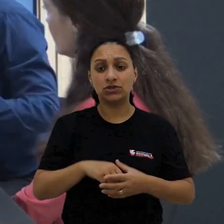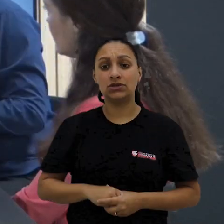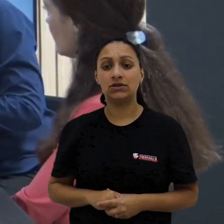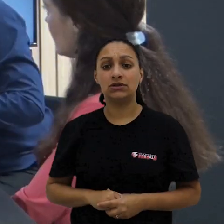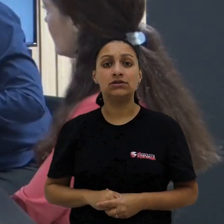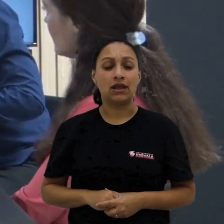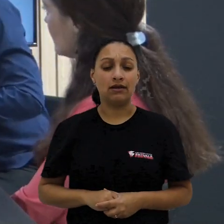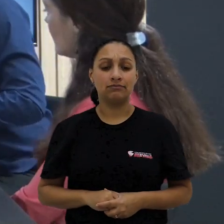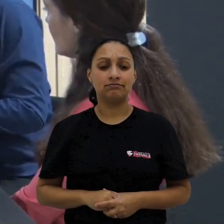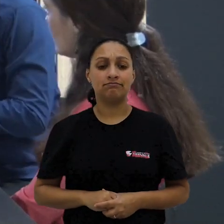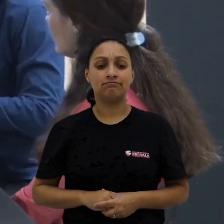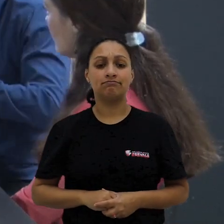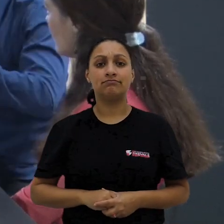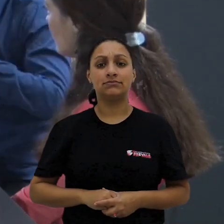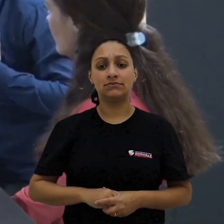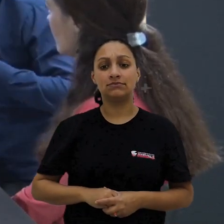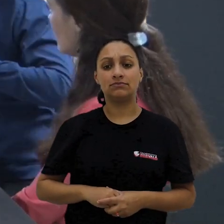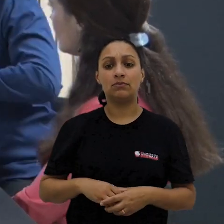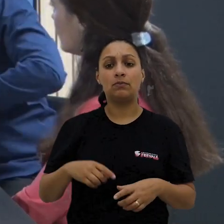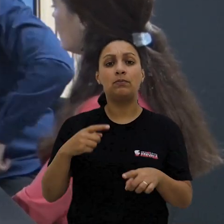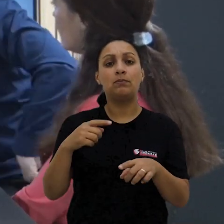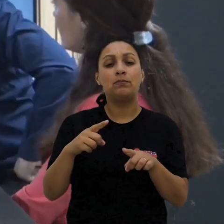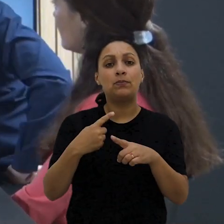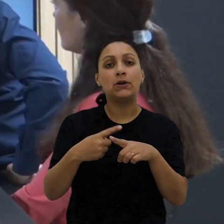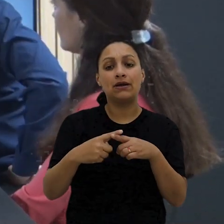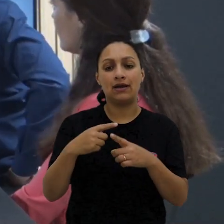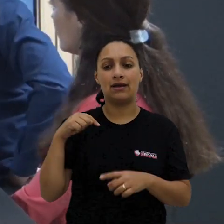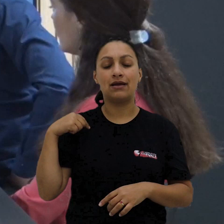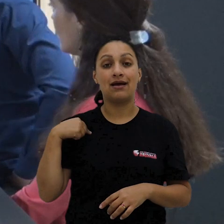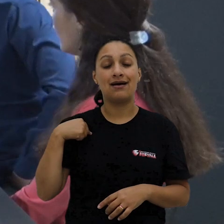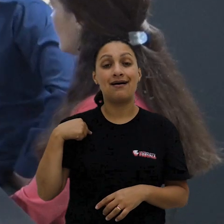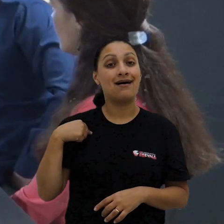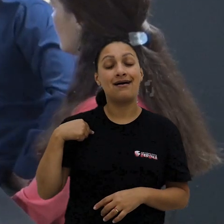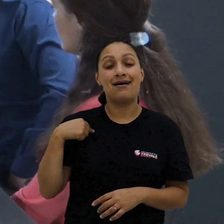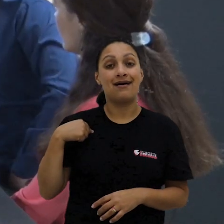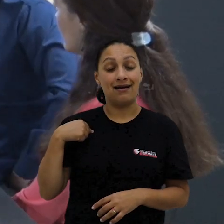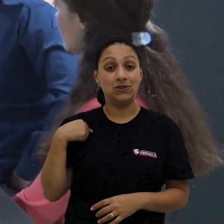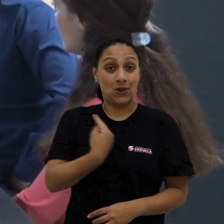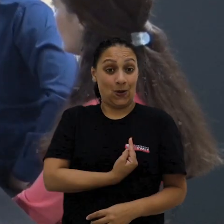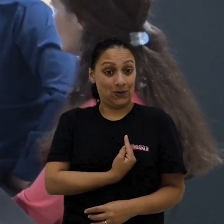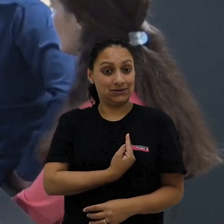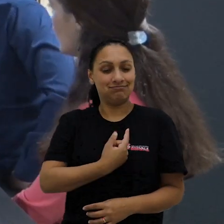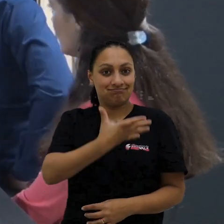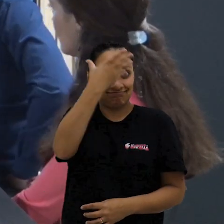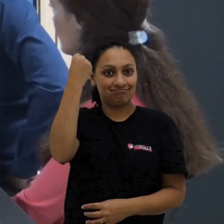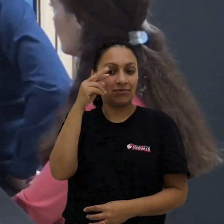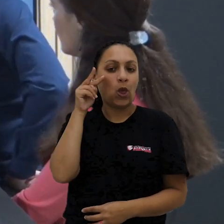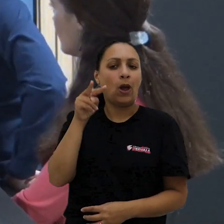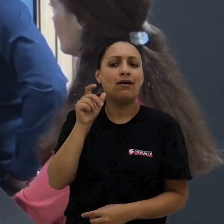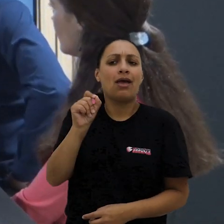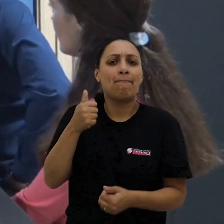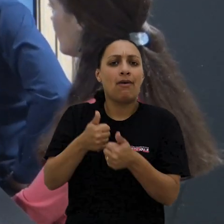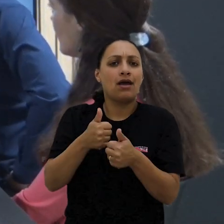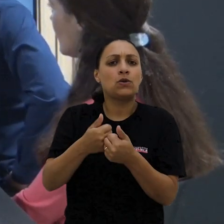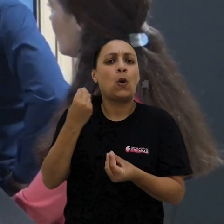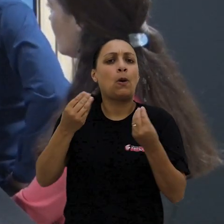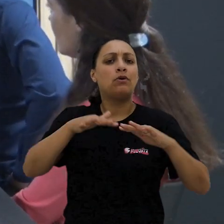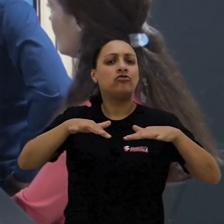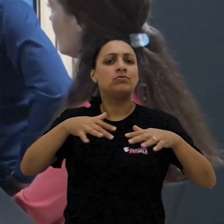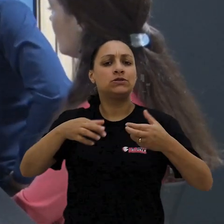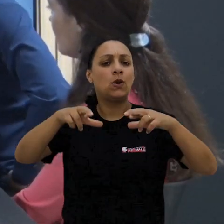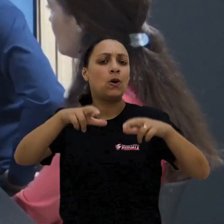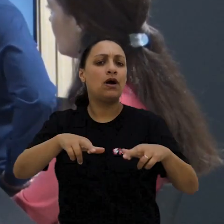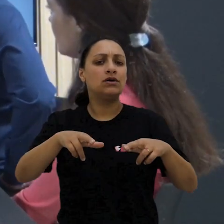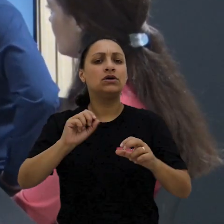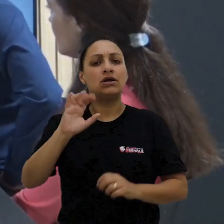qual é a tecnologia de ponta. E por vezes a gente, né, me coloco junto, né? A gente esquece de olhar o que tá perto, né? Qual é o movimento local que tá